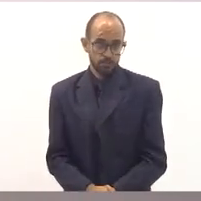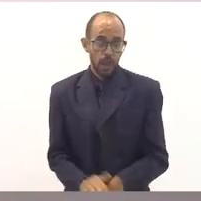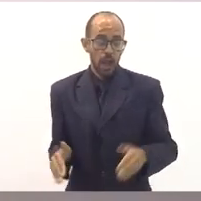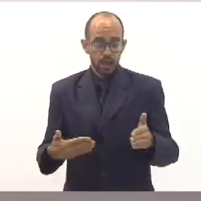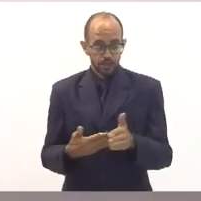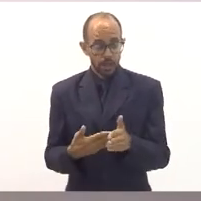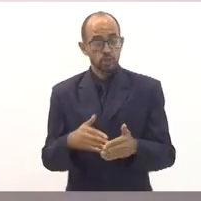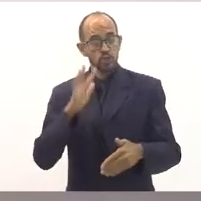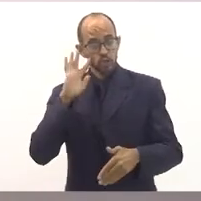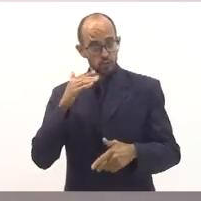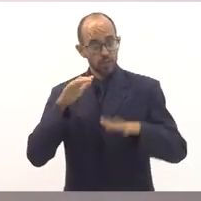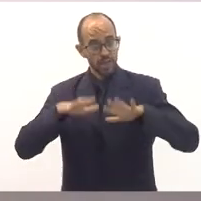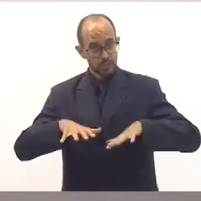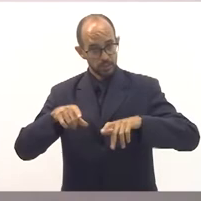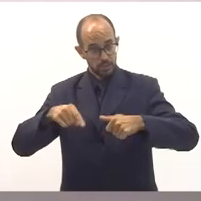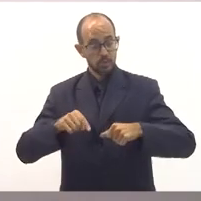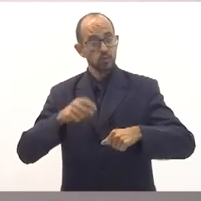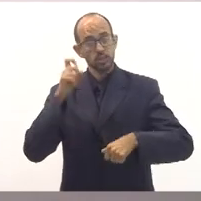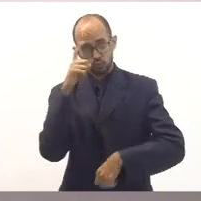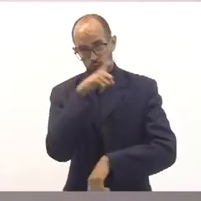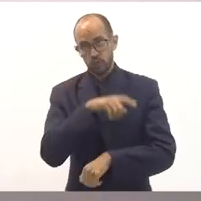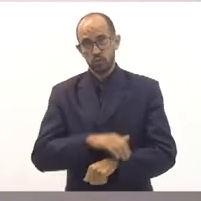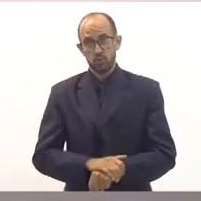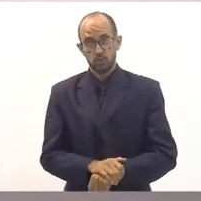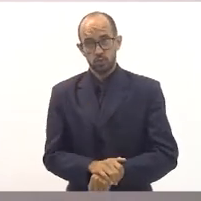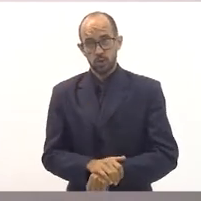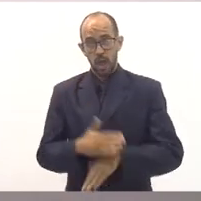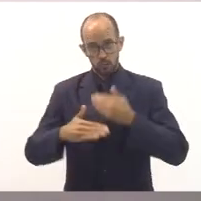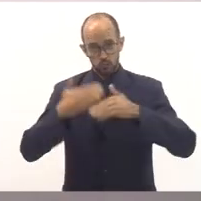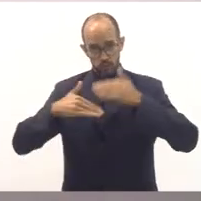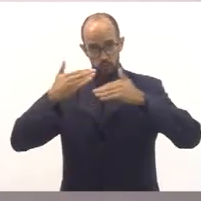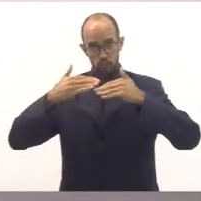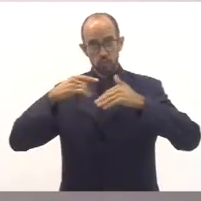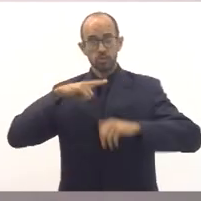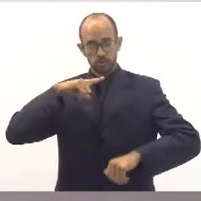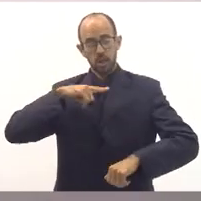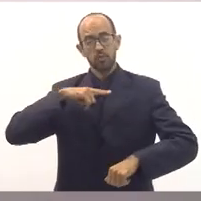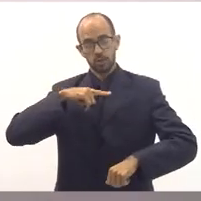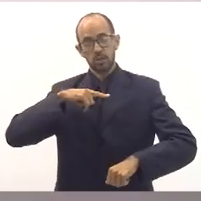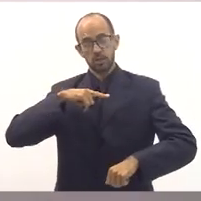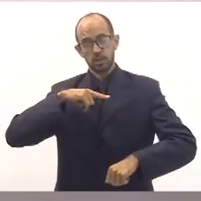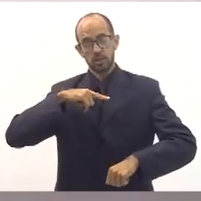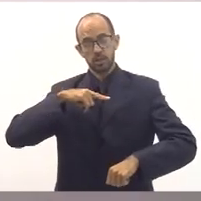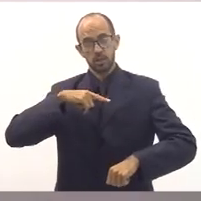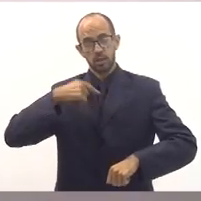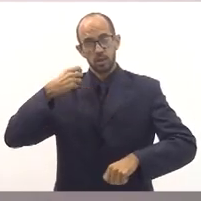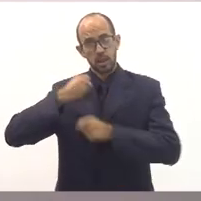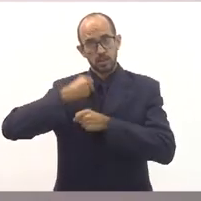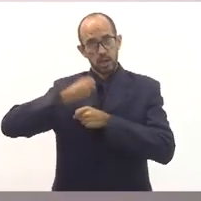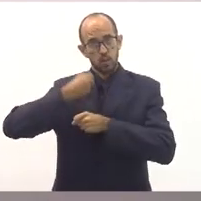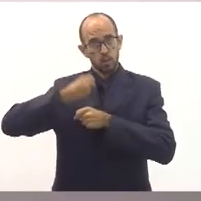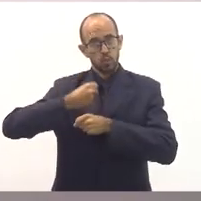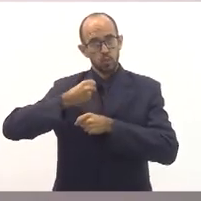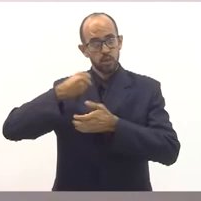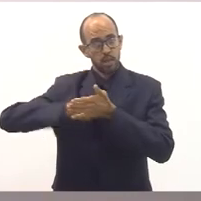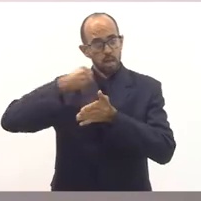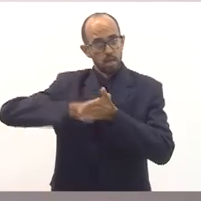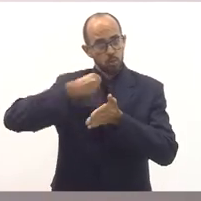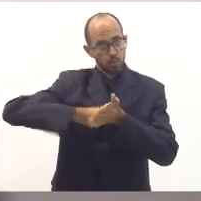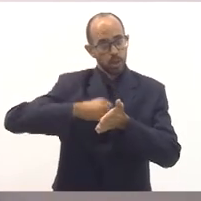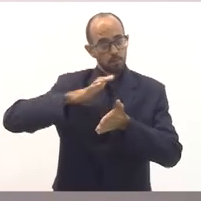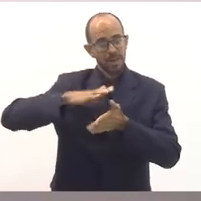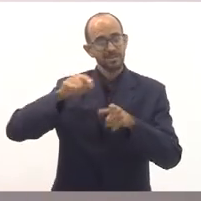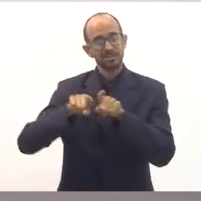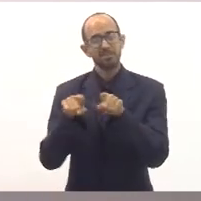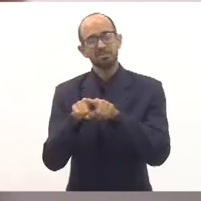fica difícil a gente teve vários avanços nessa luta de 20 anos né que eu presenciei tô presencie mas devemos vários